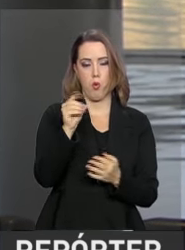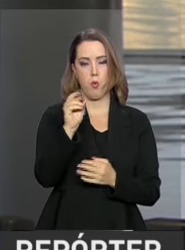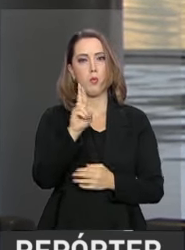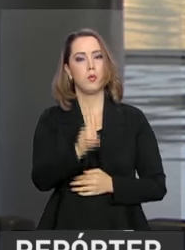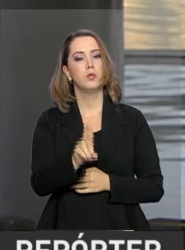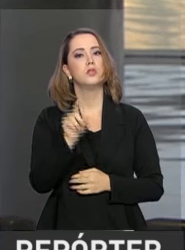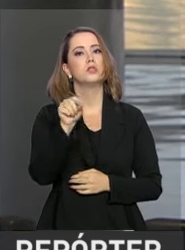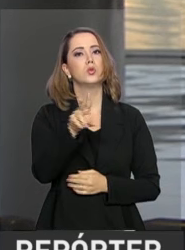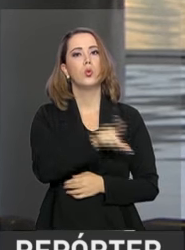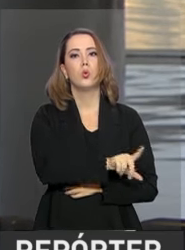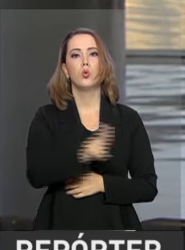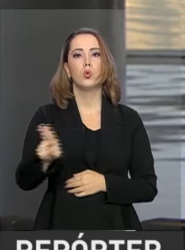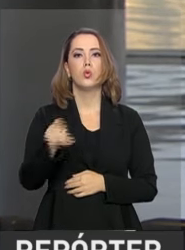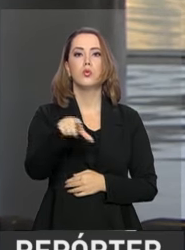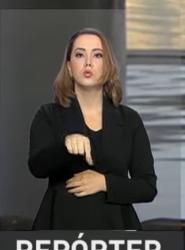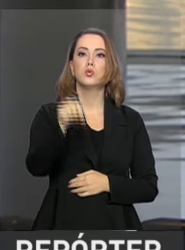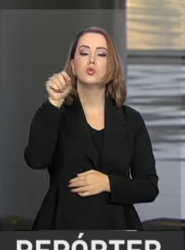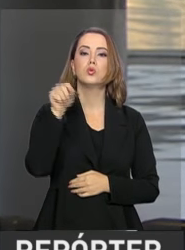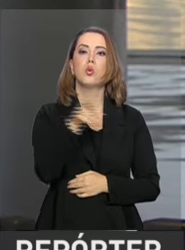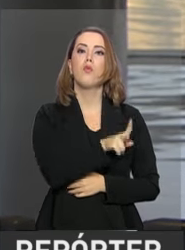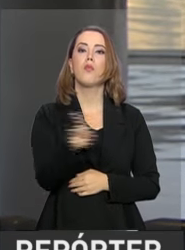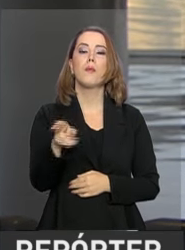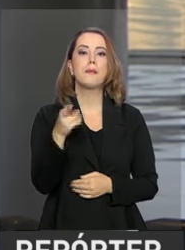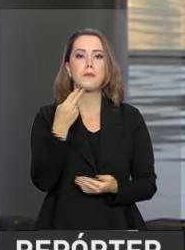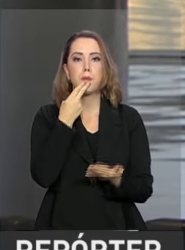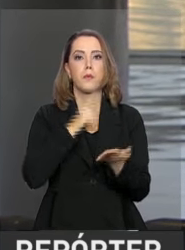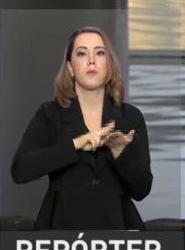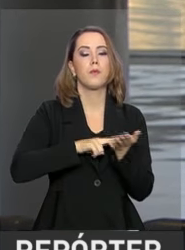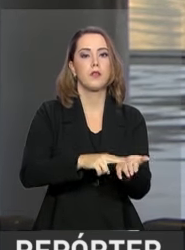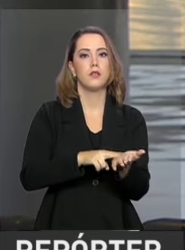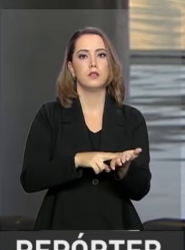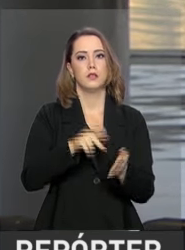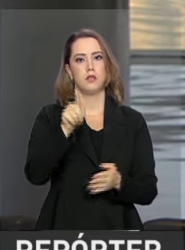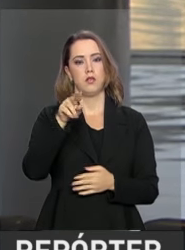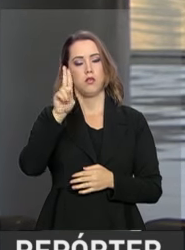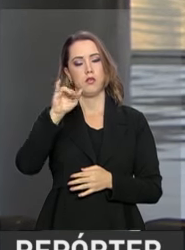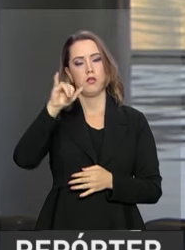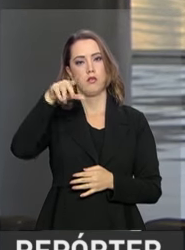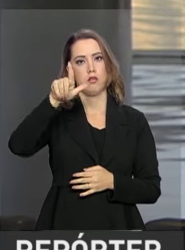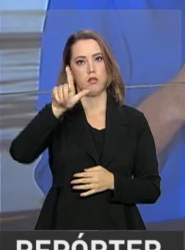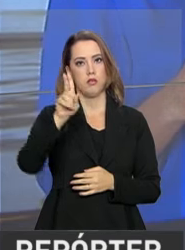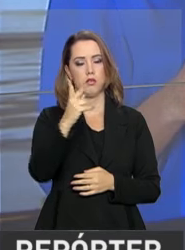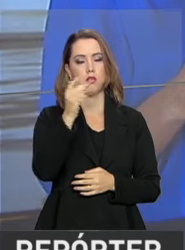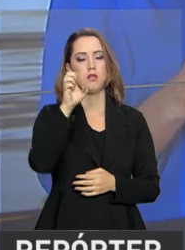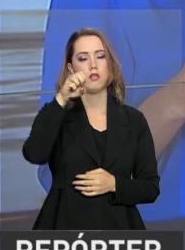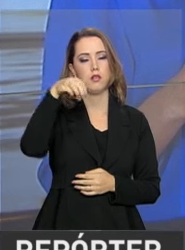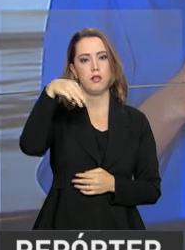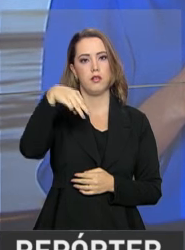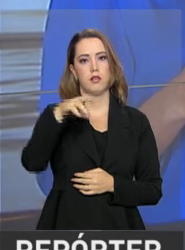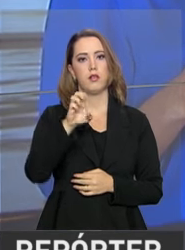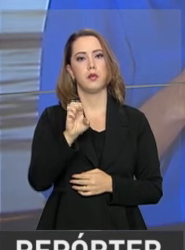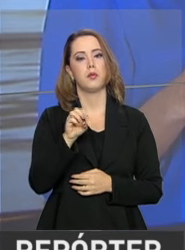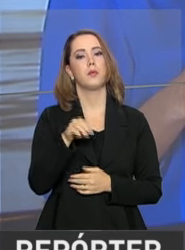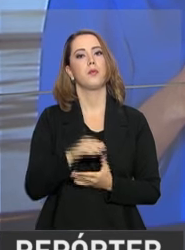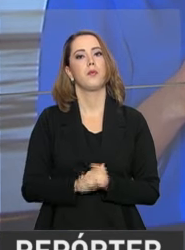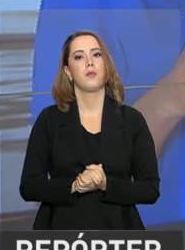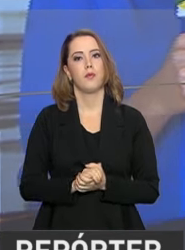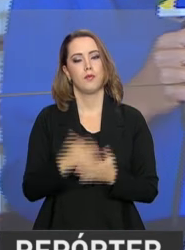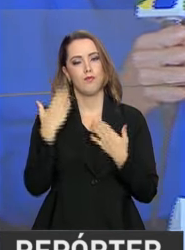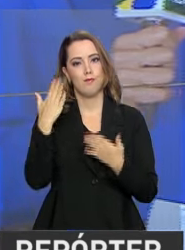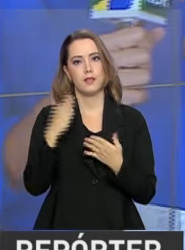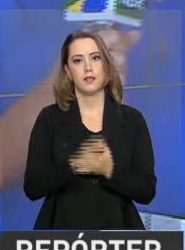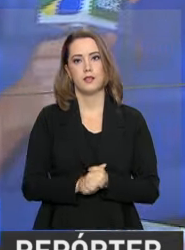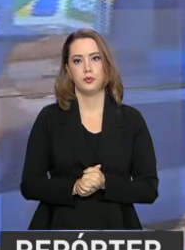o nome do novo presidente dos correios guilhermes campos júnior daniele nossas informações